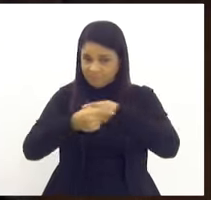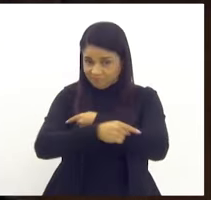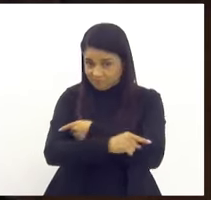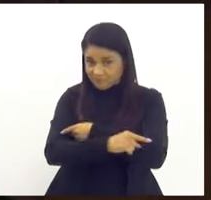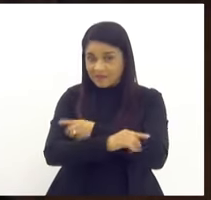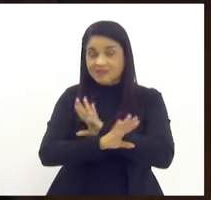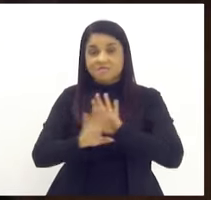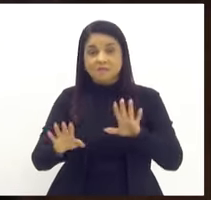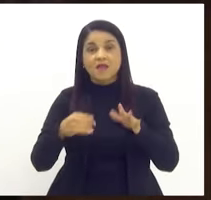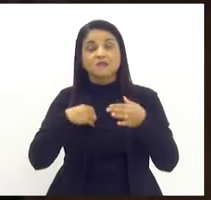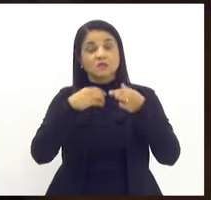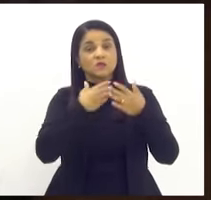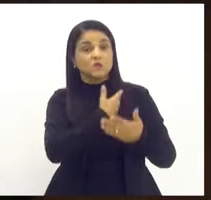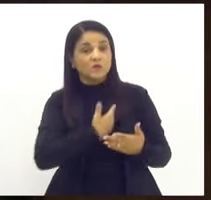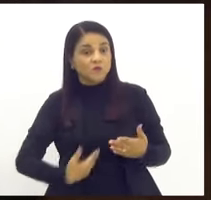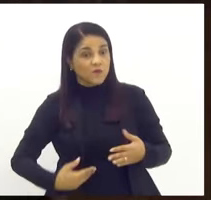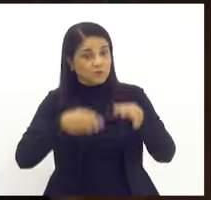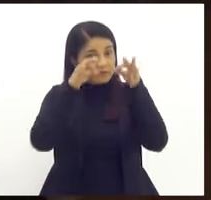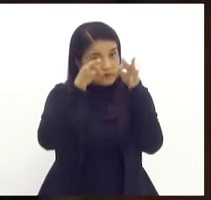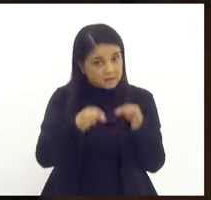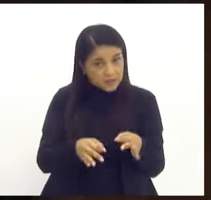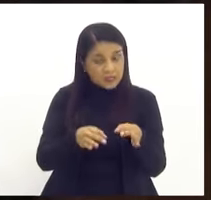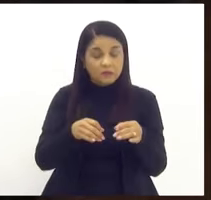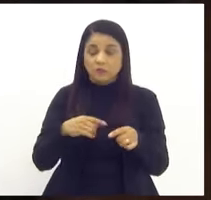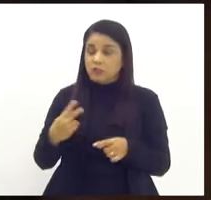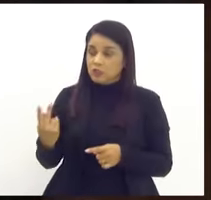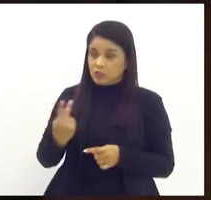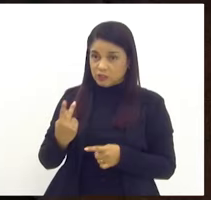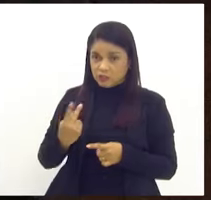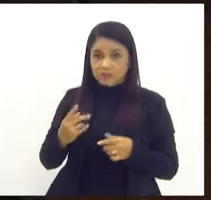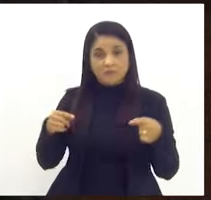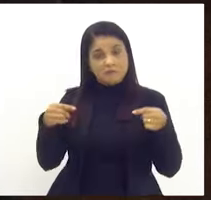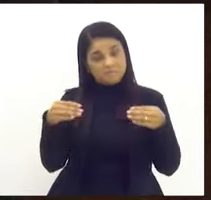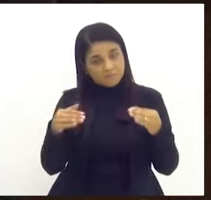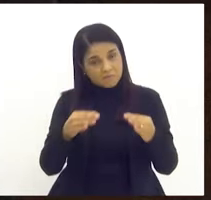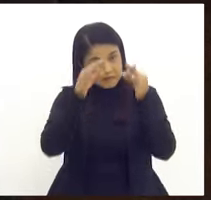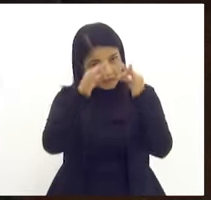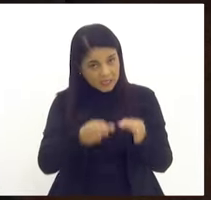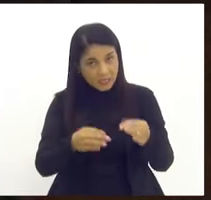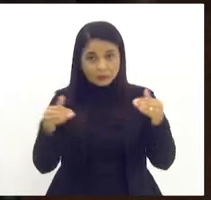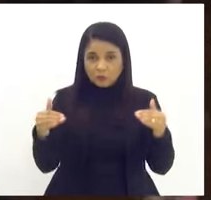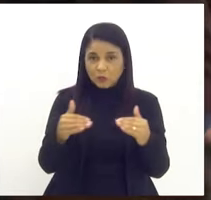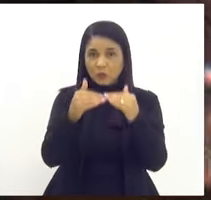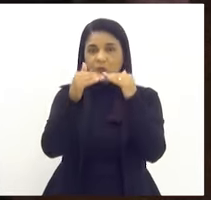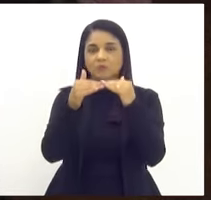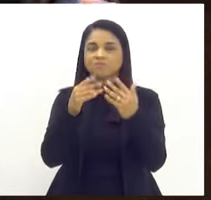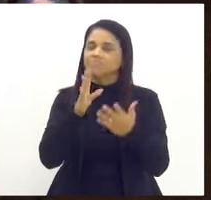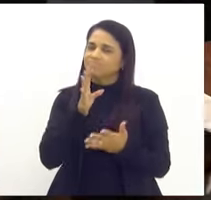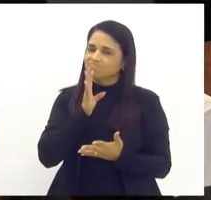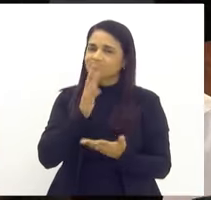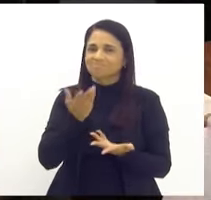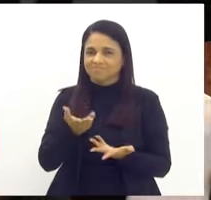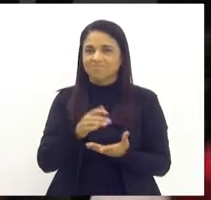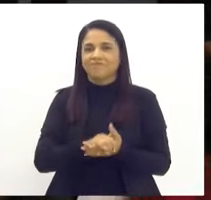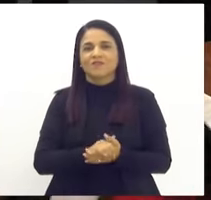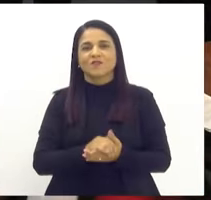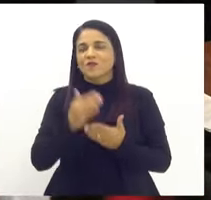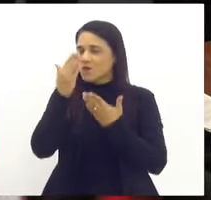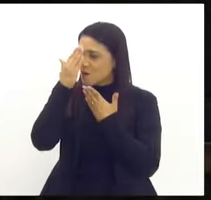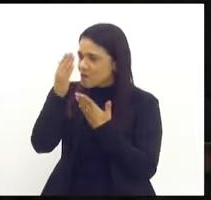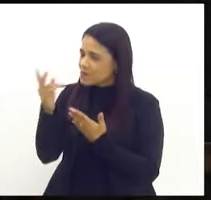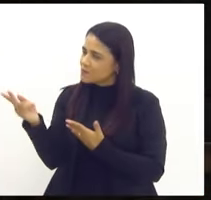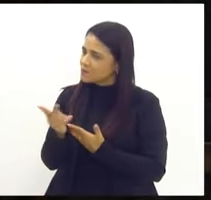acerta e a gente acerta a gente também tem que reconhecer obrigado obrigado a ambos pela